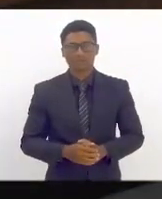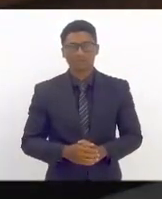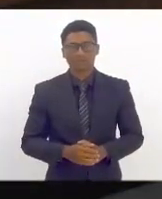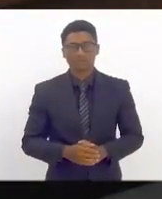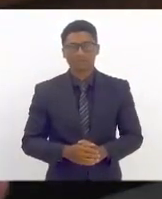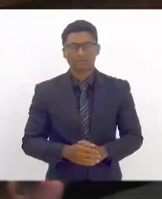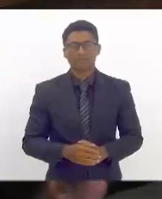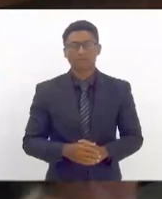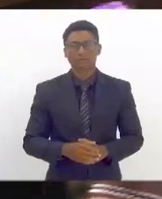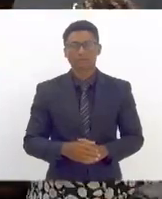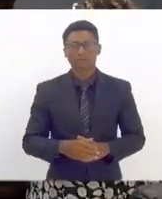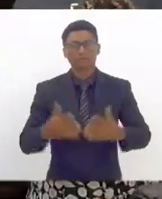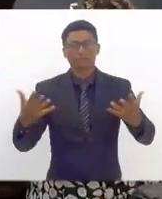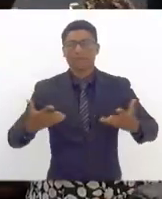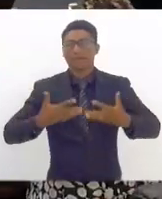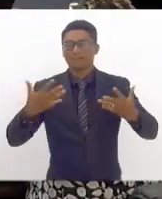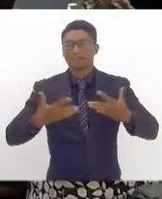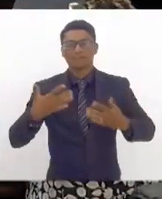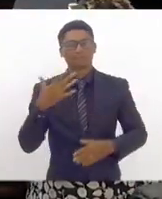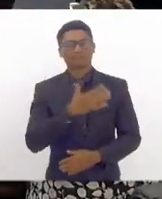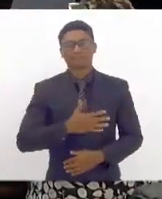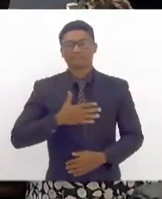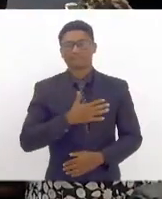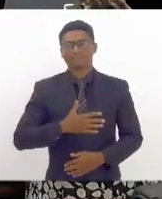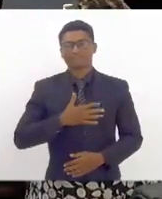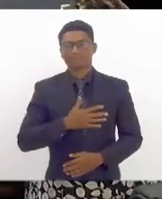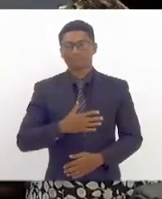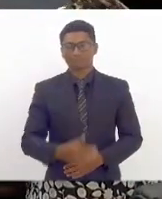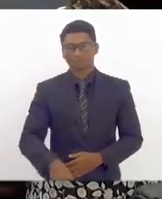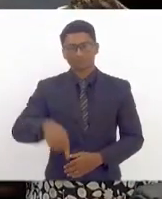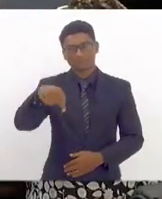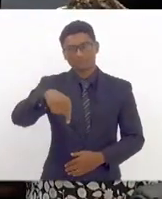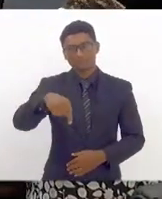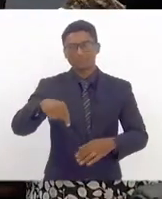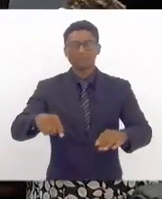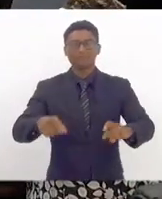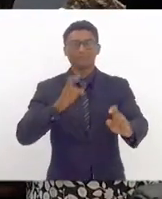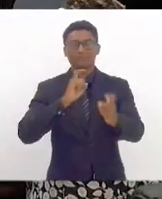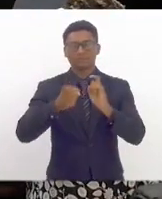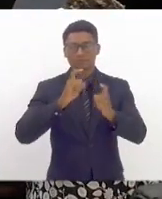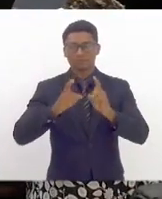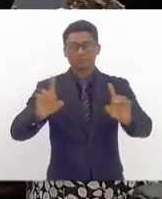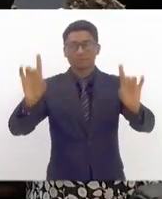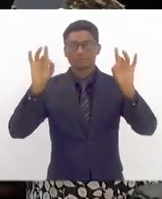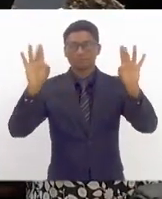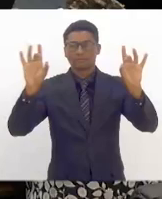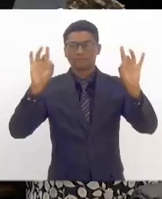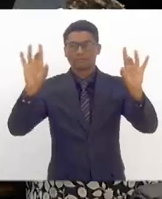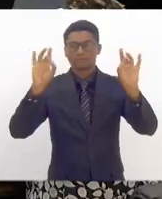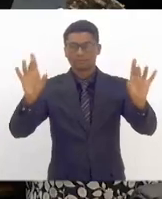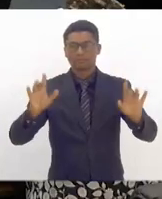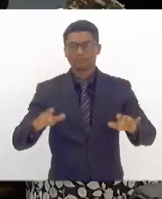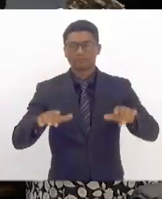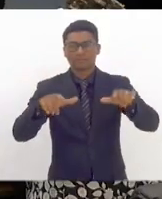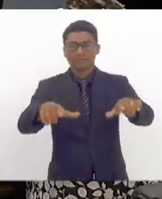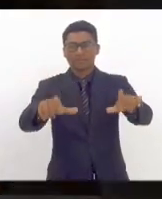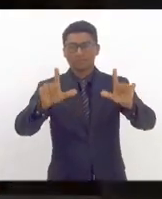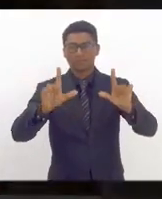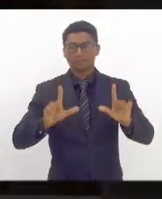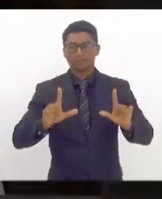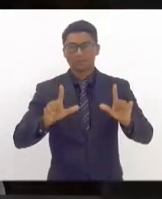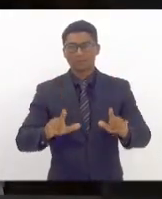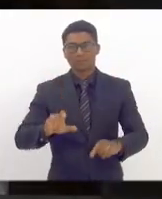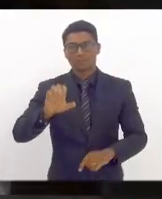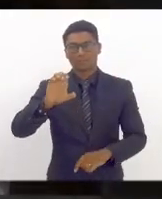é com muita alegria e satisfação que realizamos esta sessão para a entrega do diploma eloneide